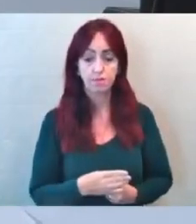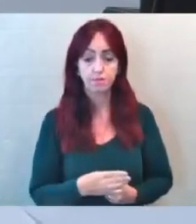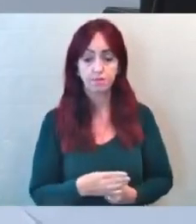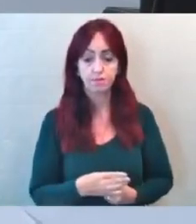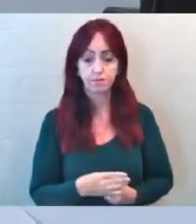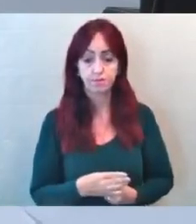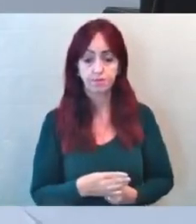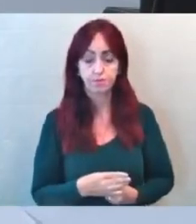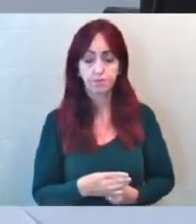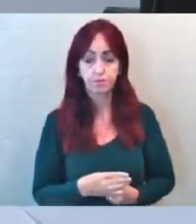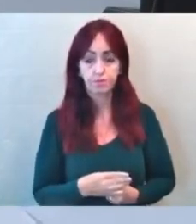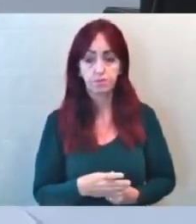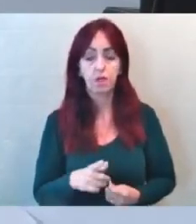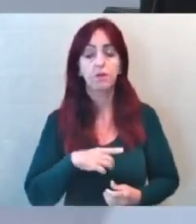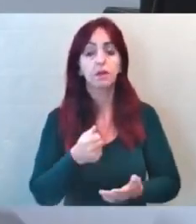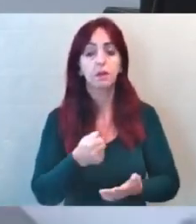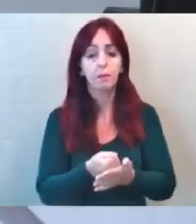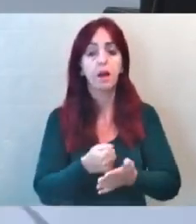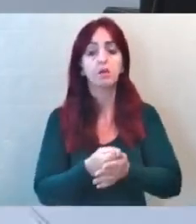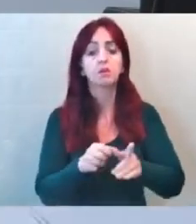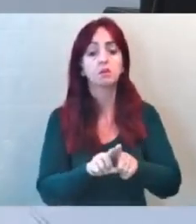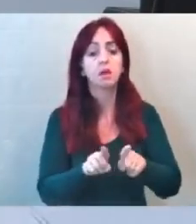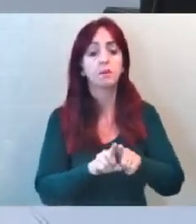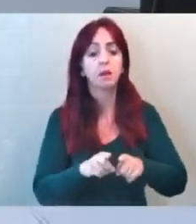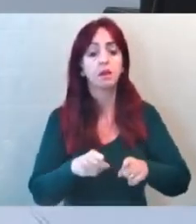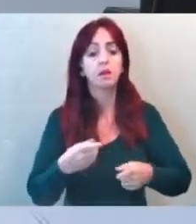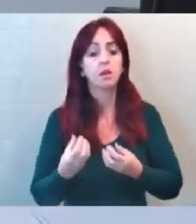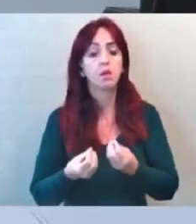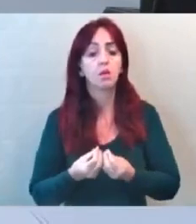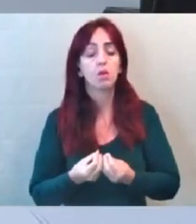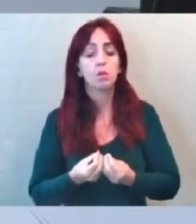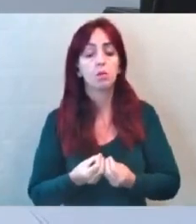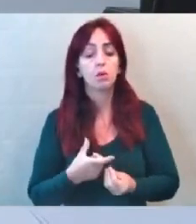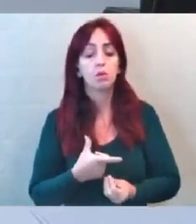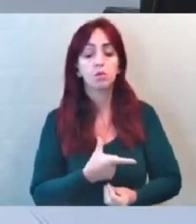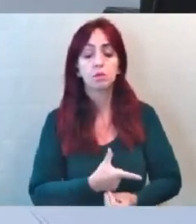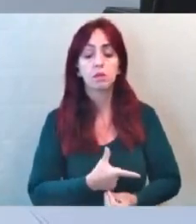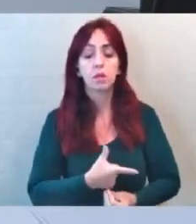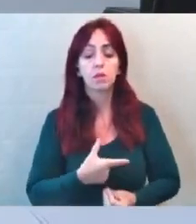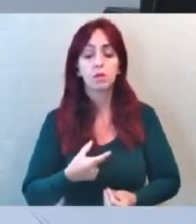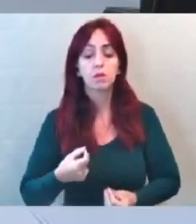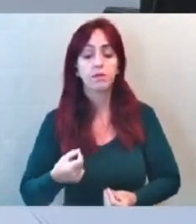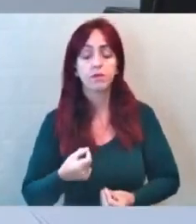vai ser remunerado também pelos 220 milhões, certo?